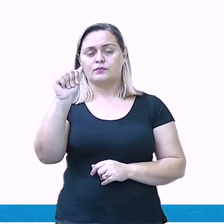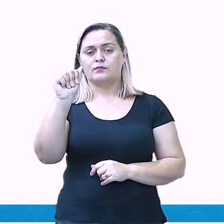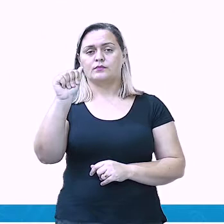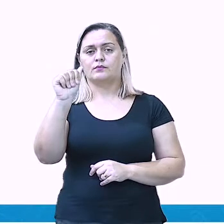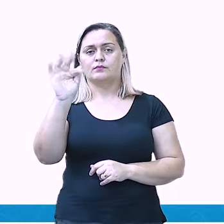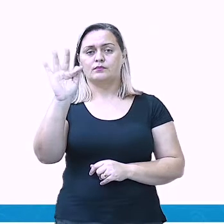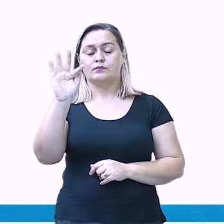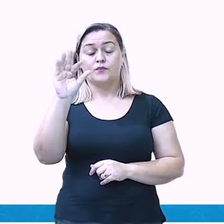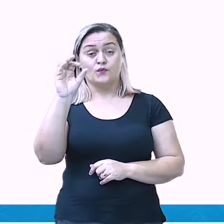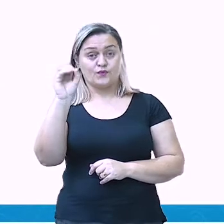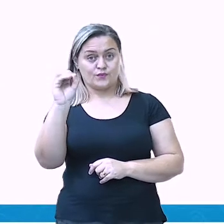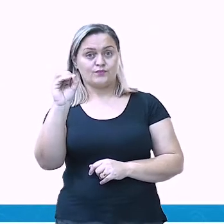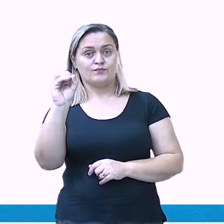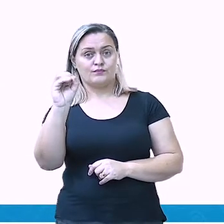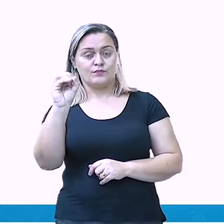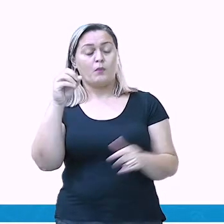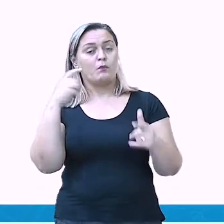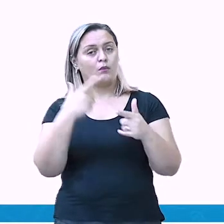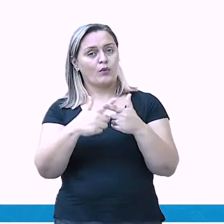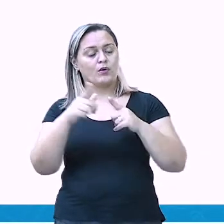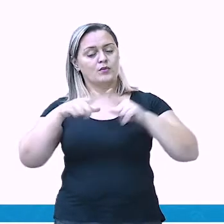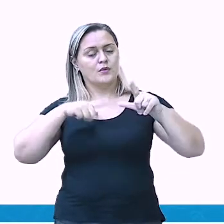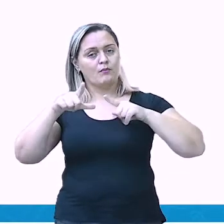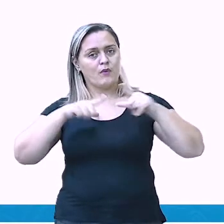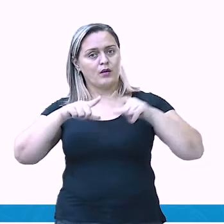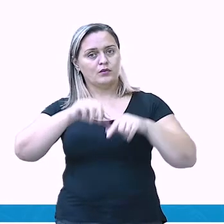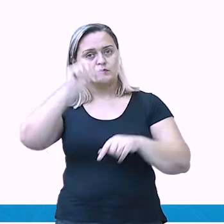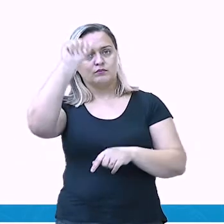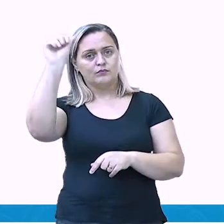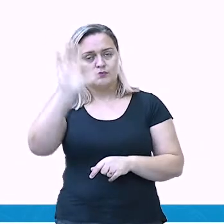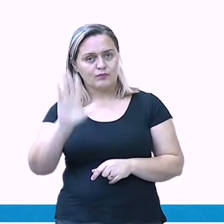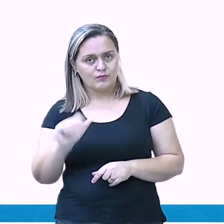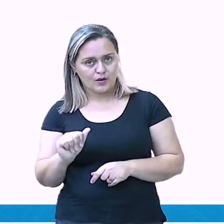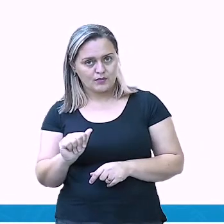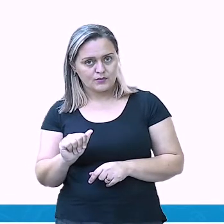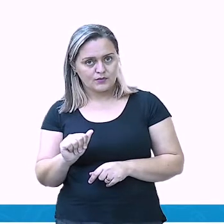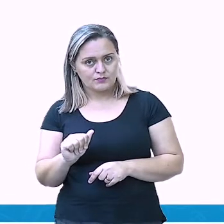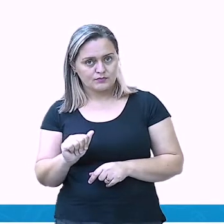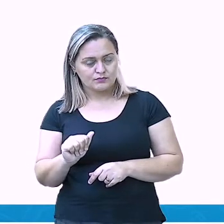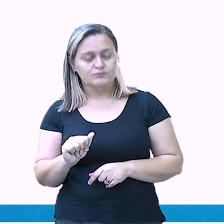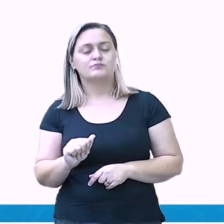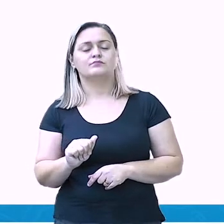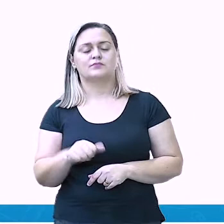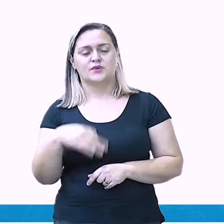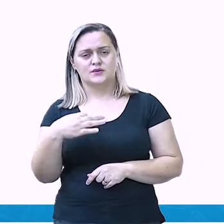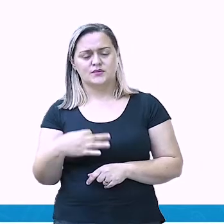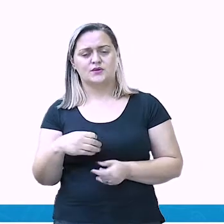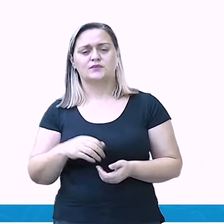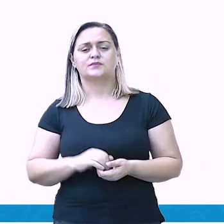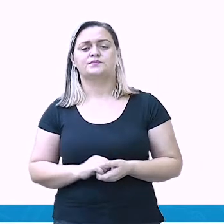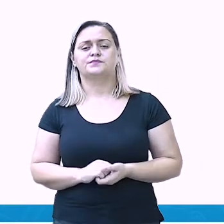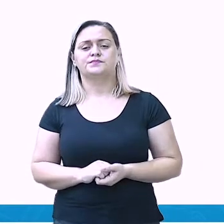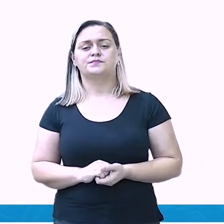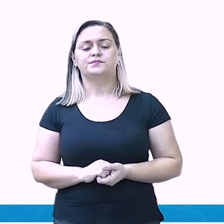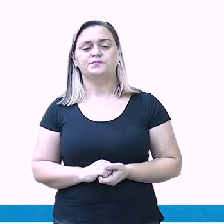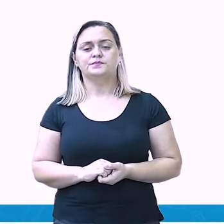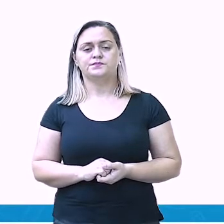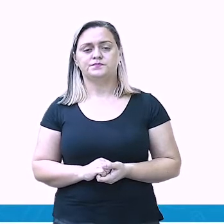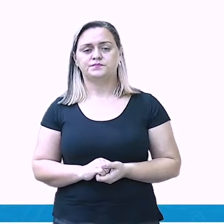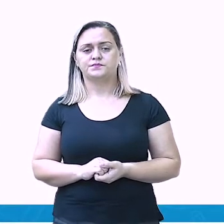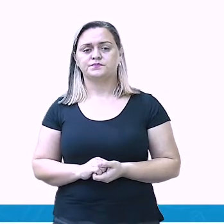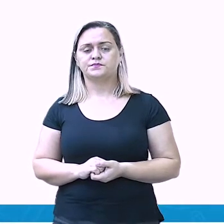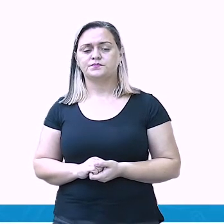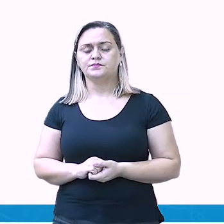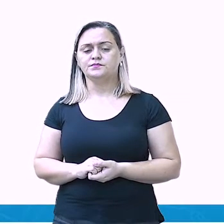uma cartografia, um desenho de um espaço, de um território, ok?